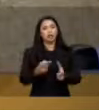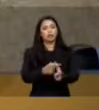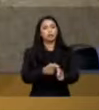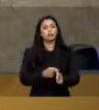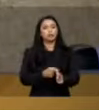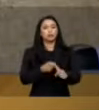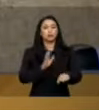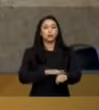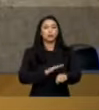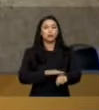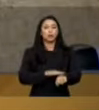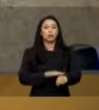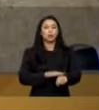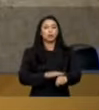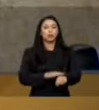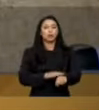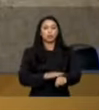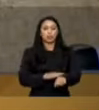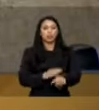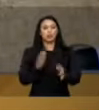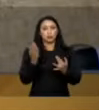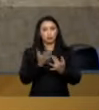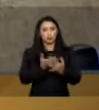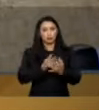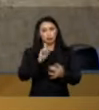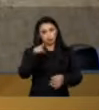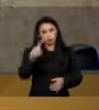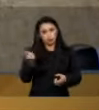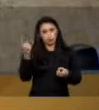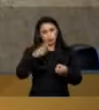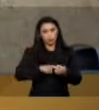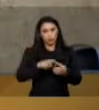tempo regimental e voltaremos com o voto do relator.